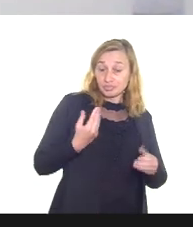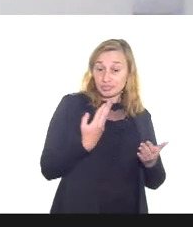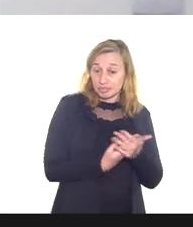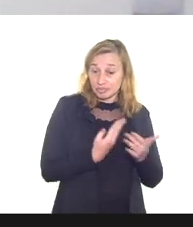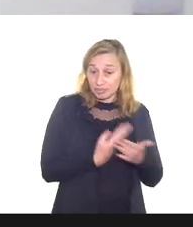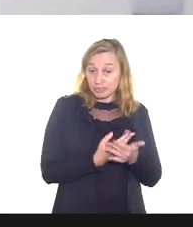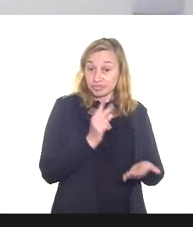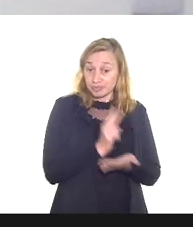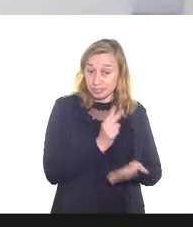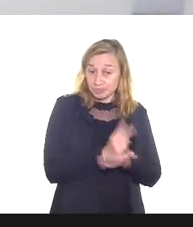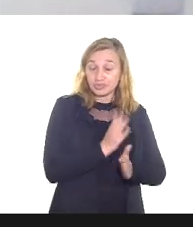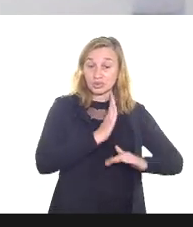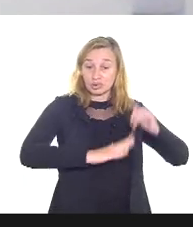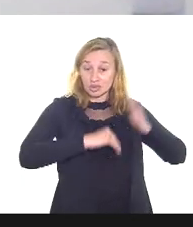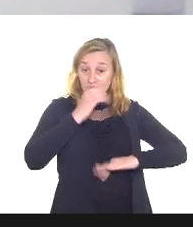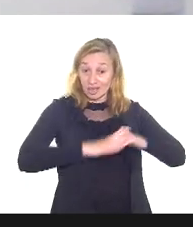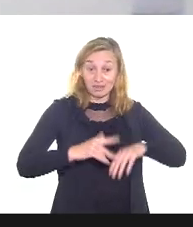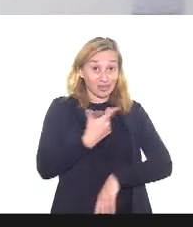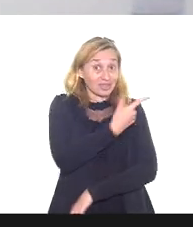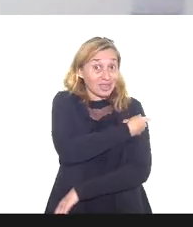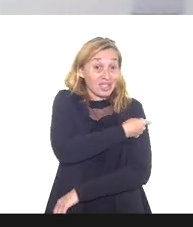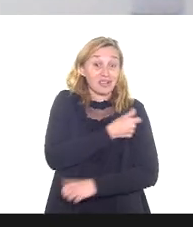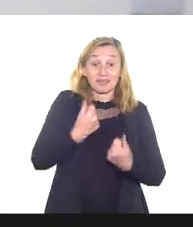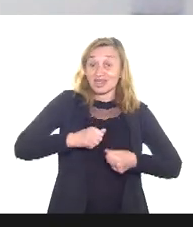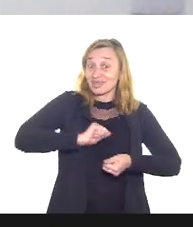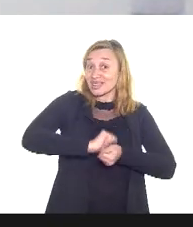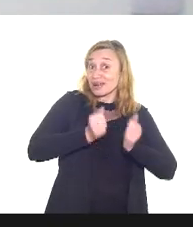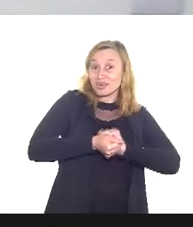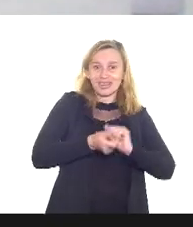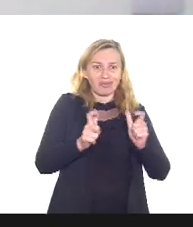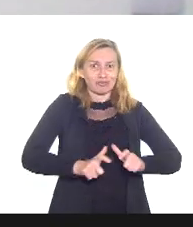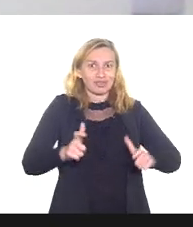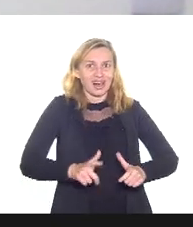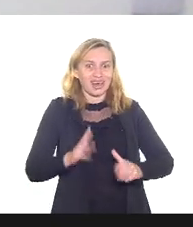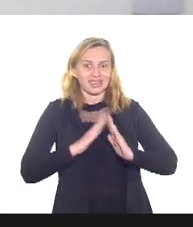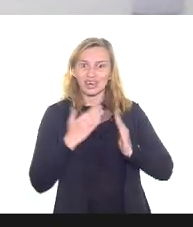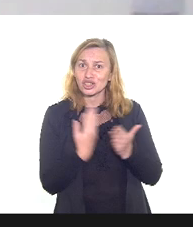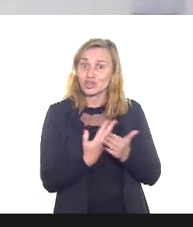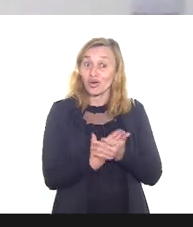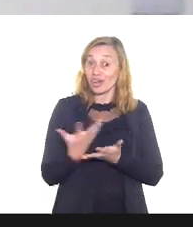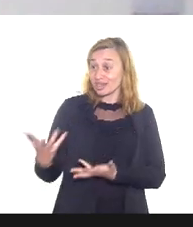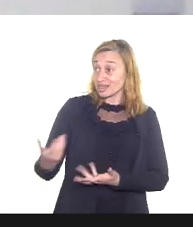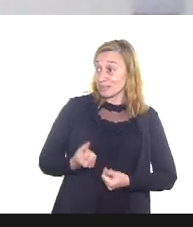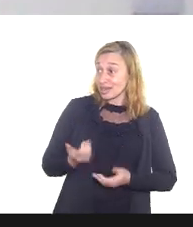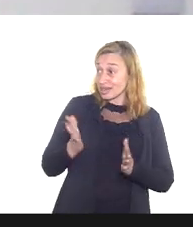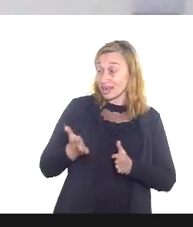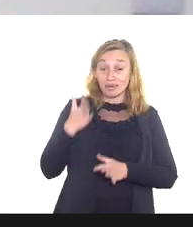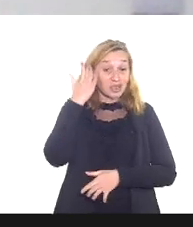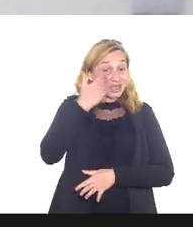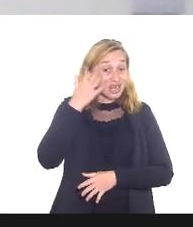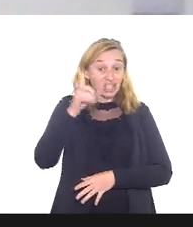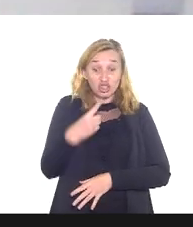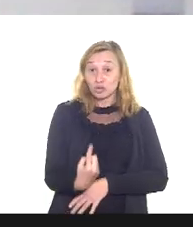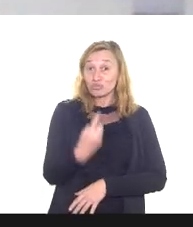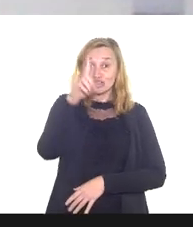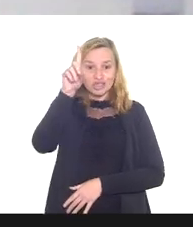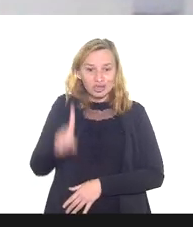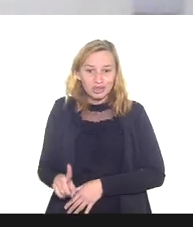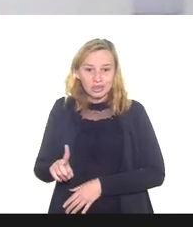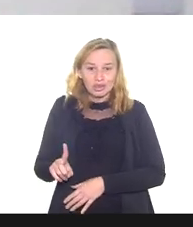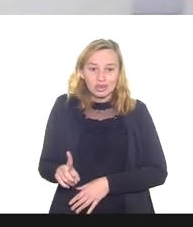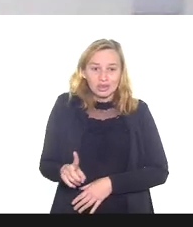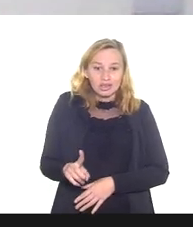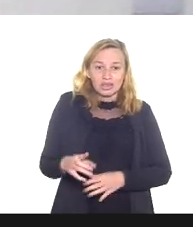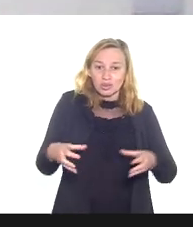mesmo com os profissionais vacinados, a gente vai ter que adaptar os ambientes escolares. Eu acabei de receber aqui uma mensagem de um diretor que está tendo